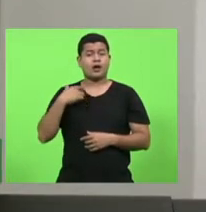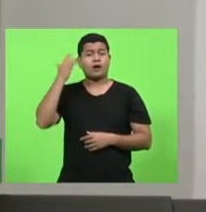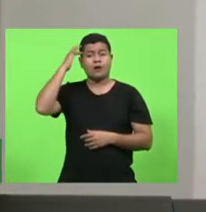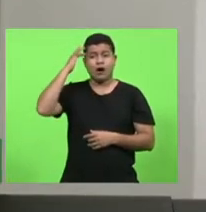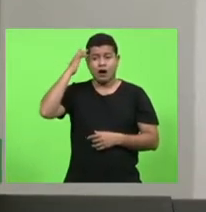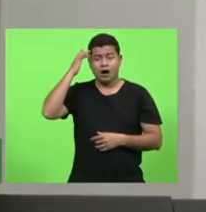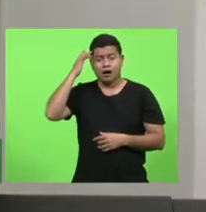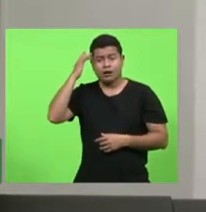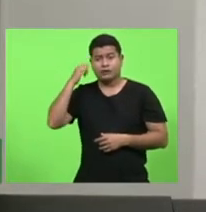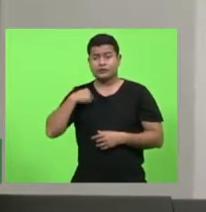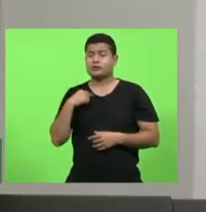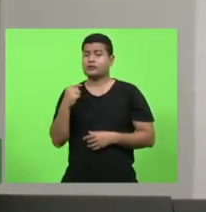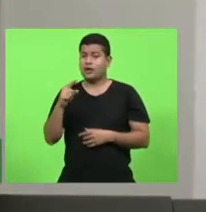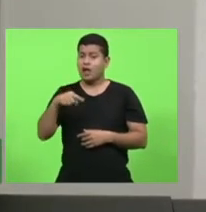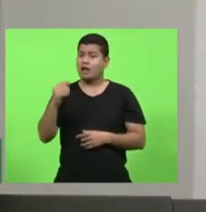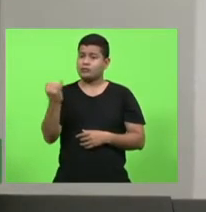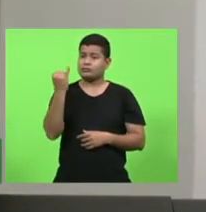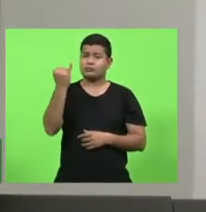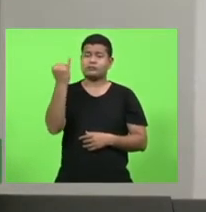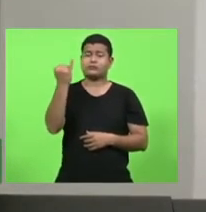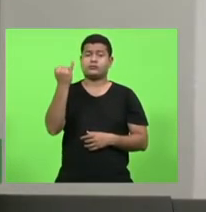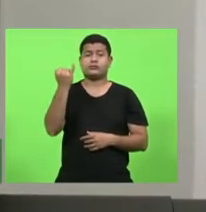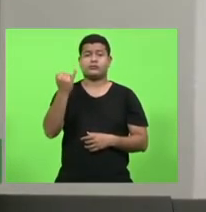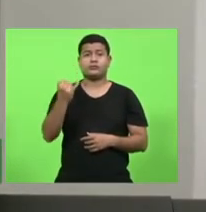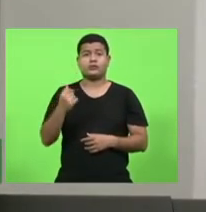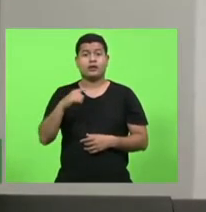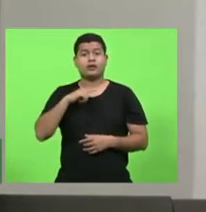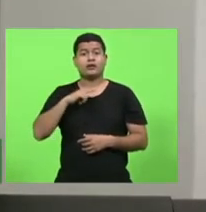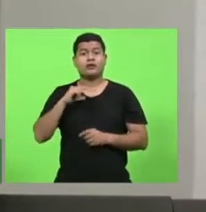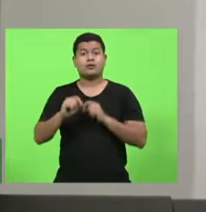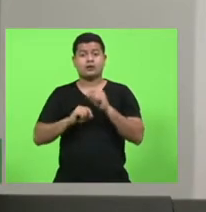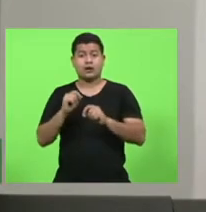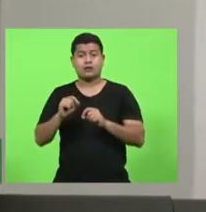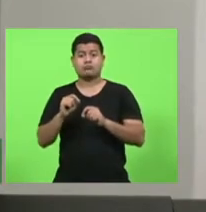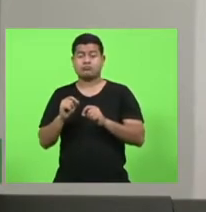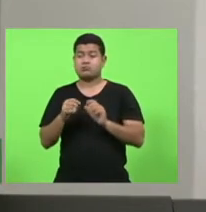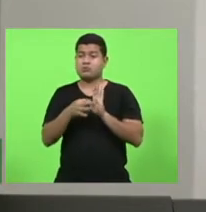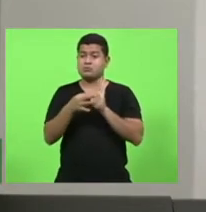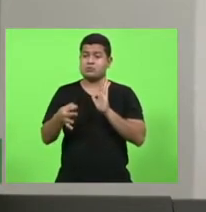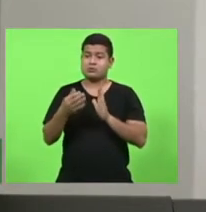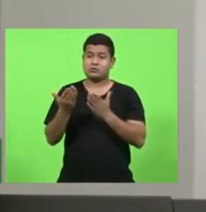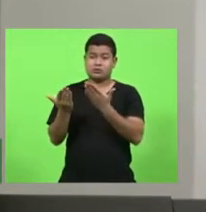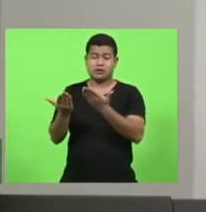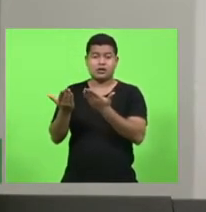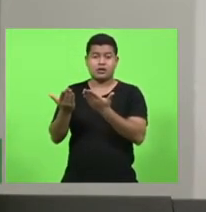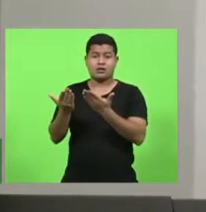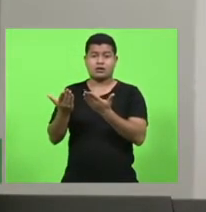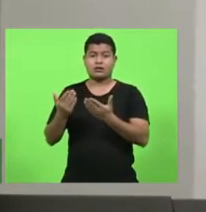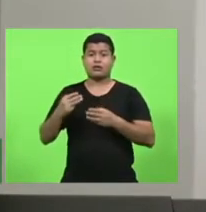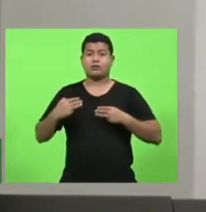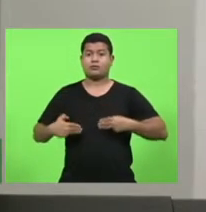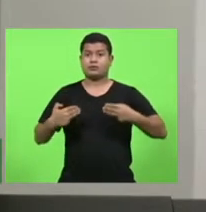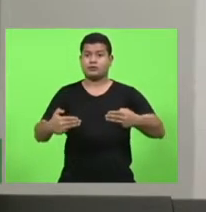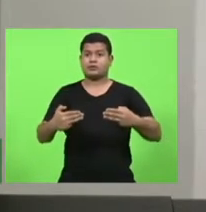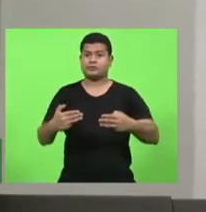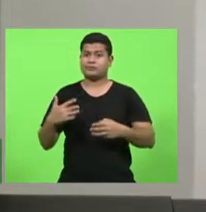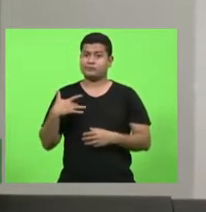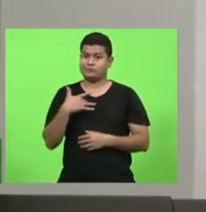extremamente importantes. Já tem um parecer do próprio Ministério da Saúde, que